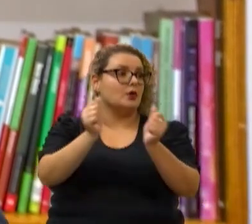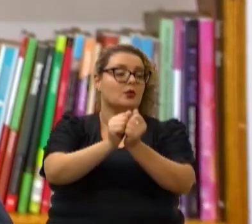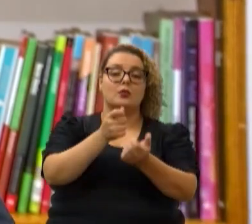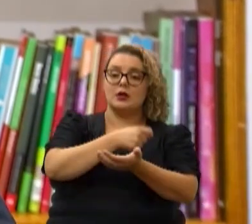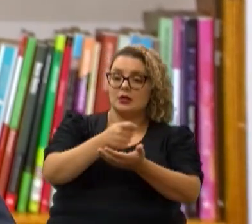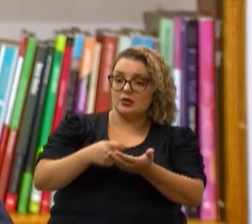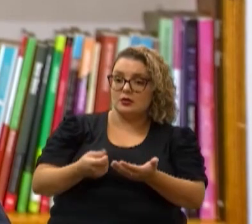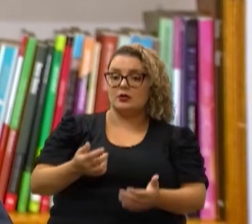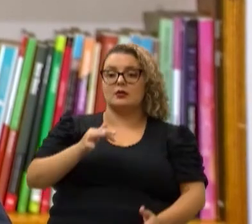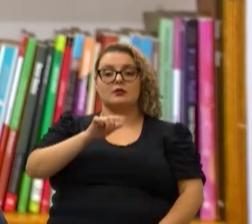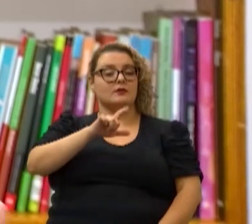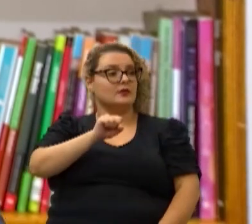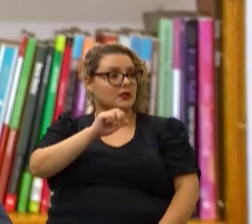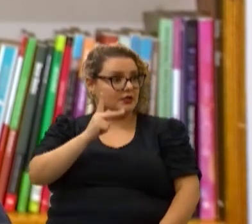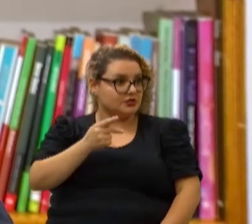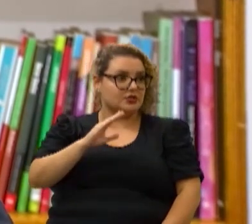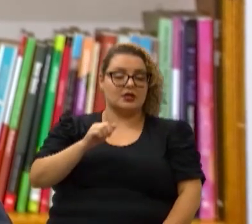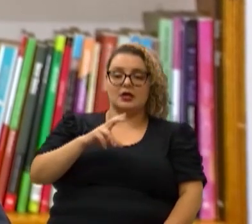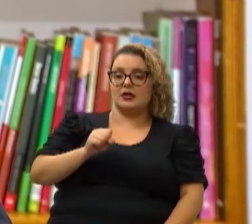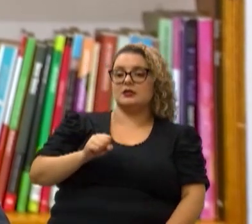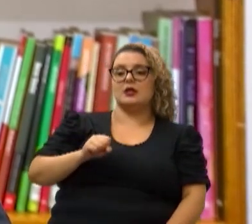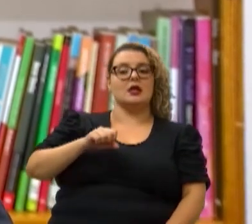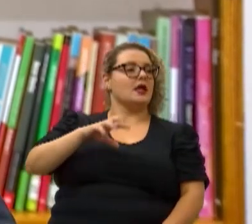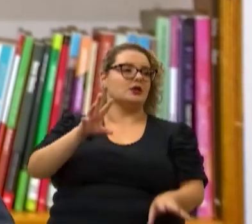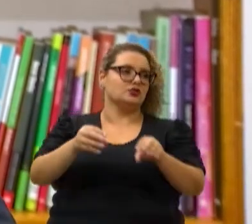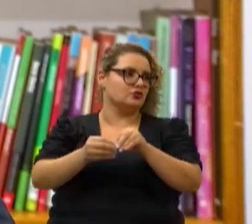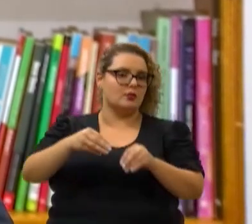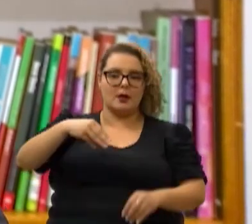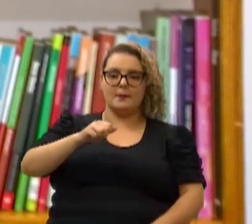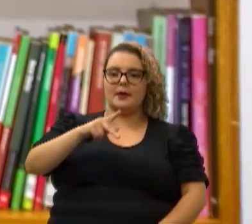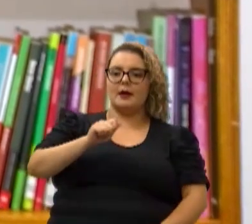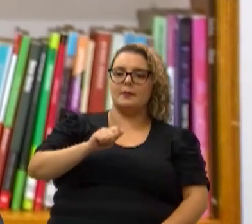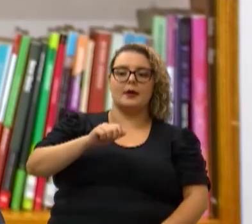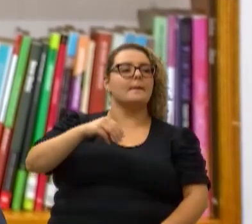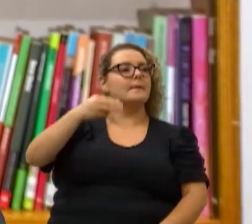a escrita, flashcards, resumos, mapas mentais. Existe uma